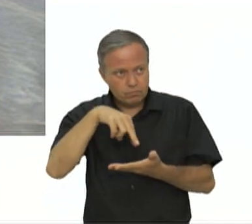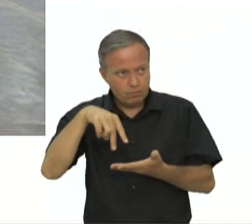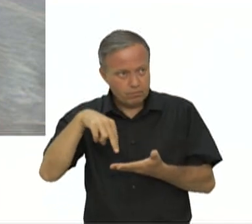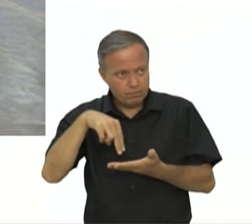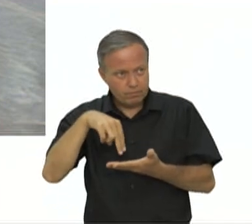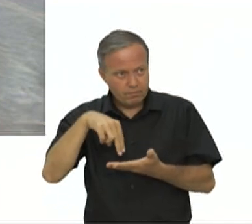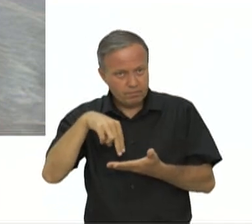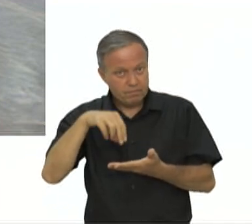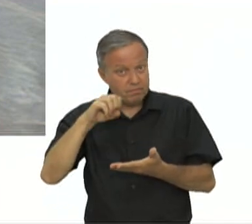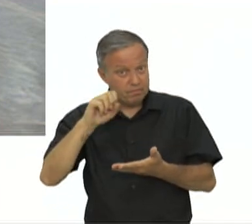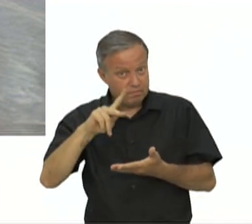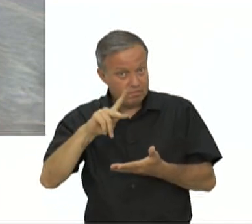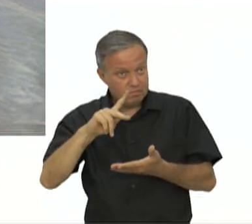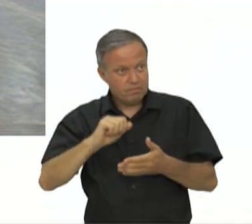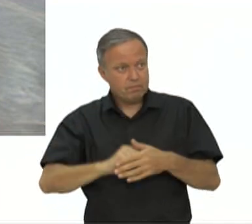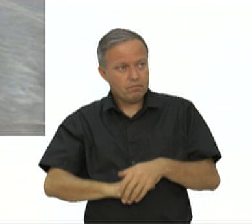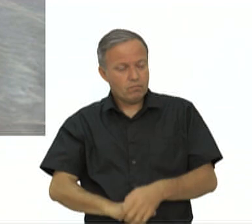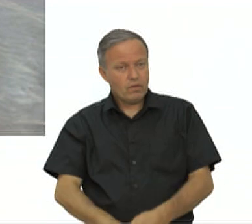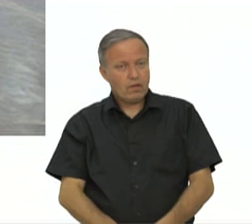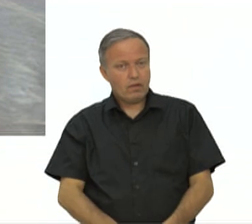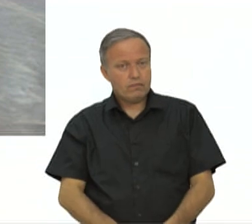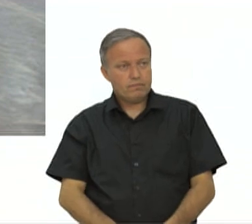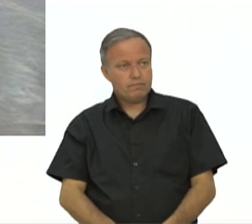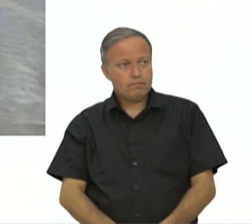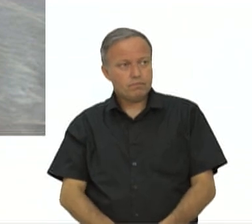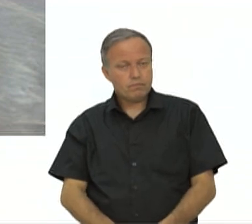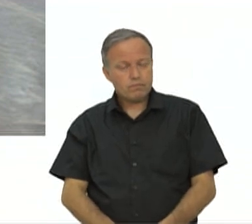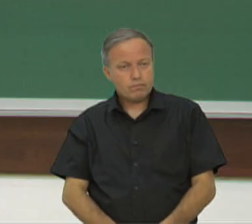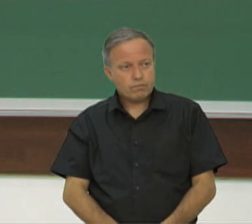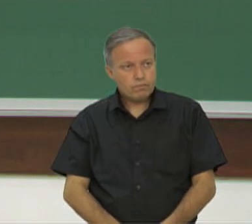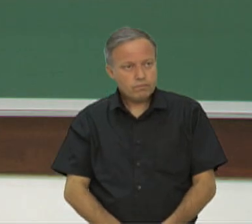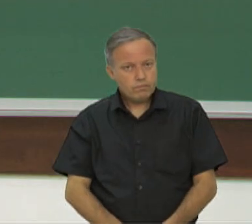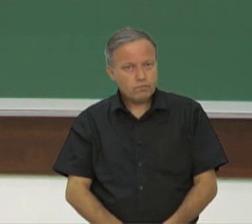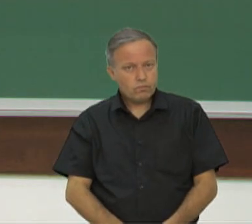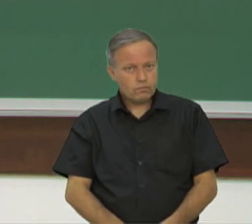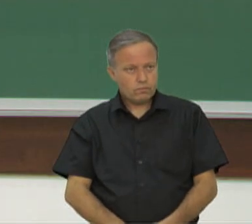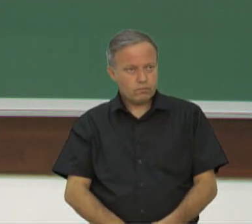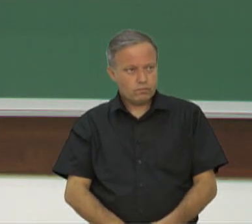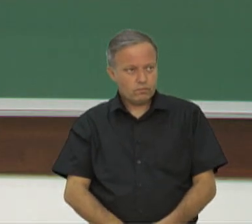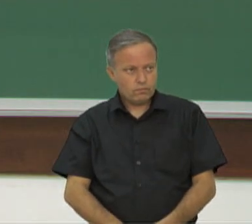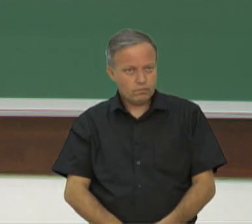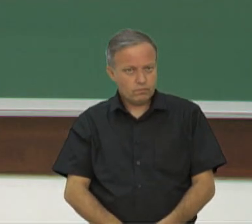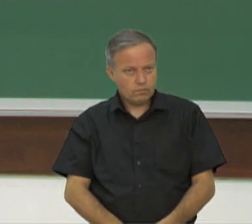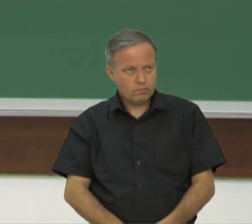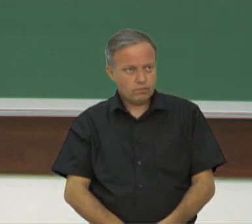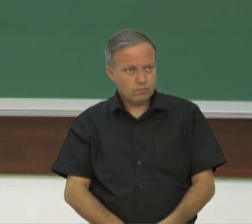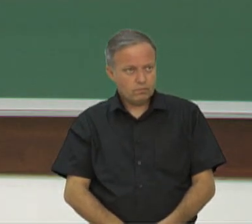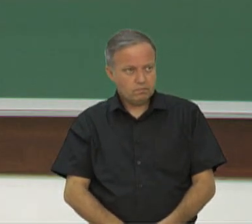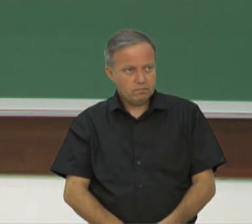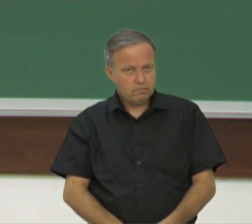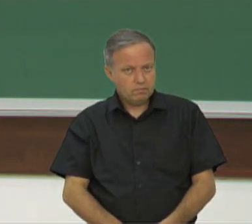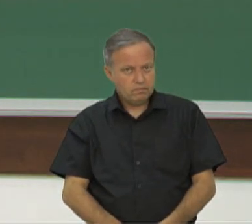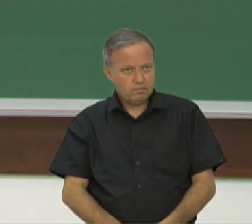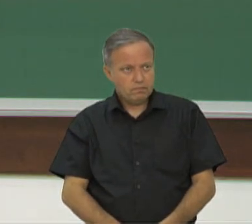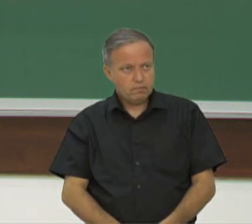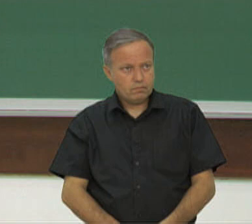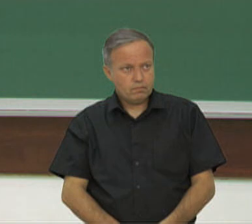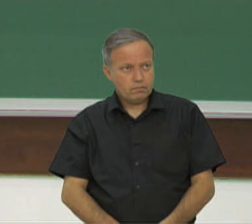passageira. Ok? Vamos para frente? Vamos ver mais um pouquinho sobre instalação? Então vem